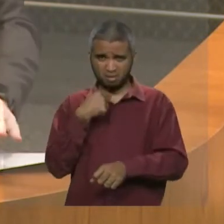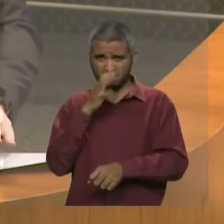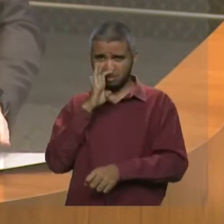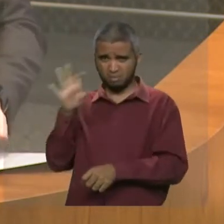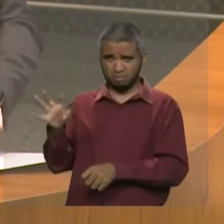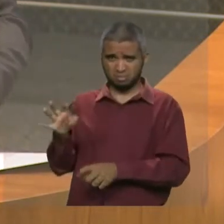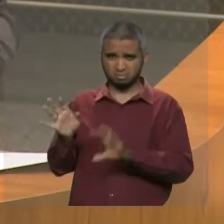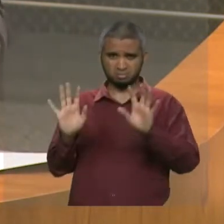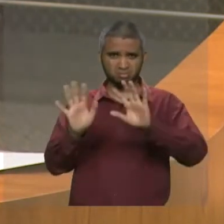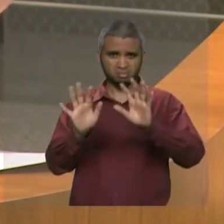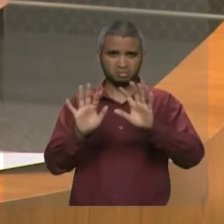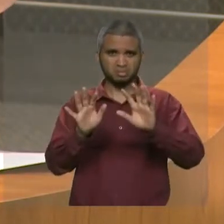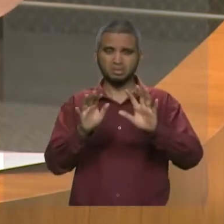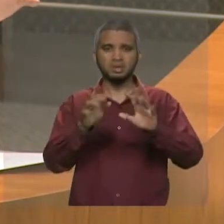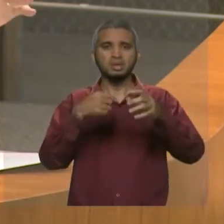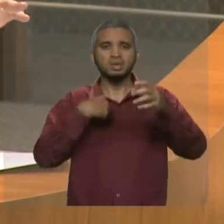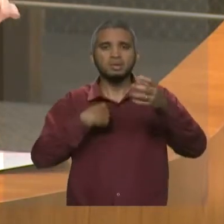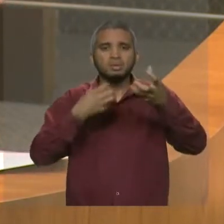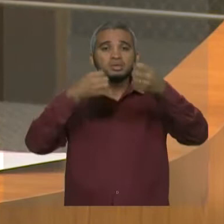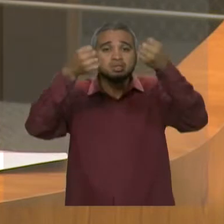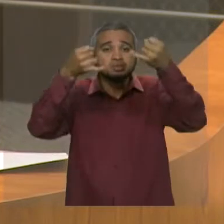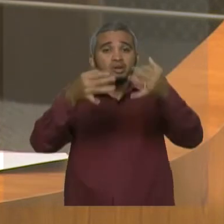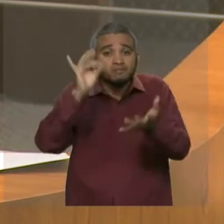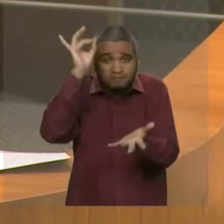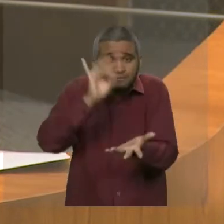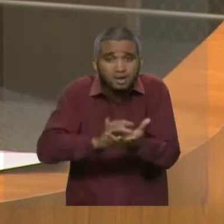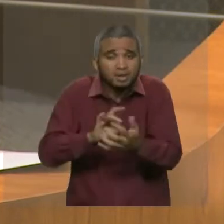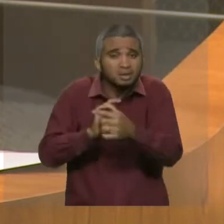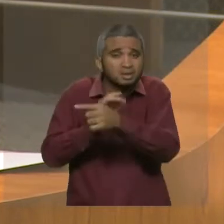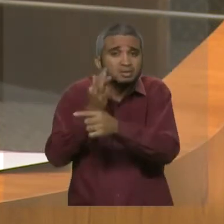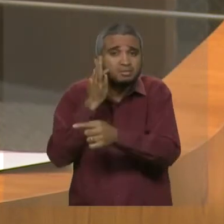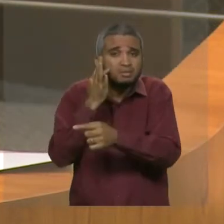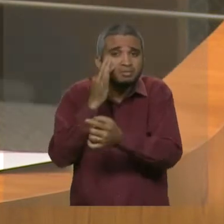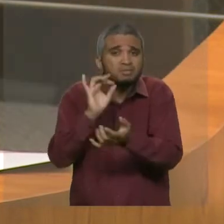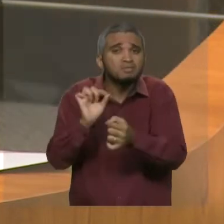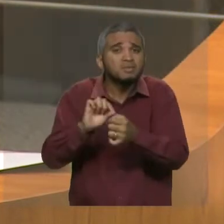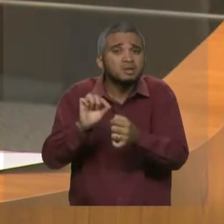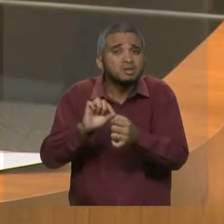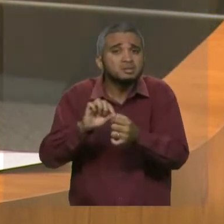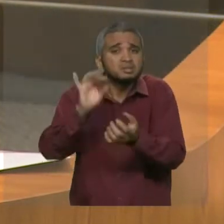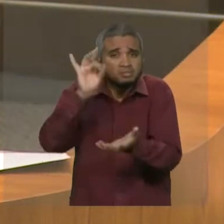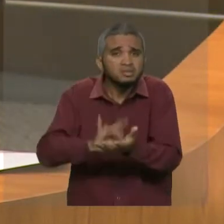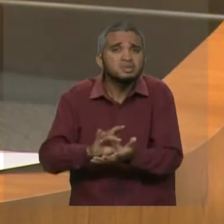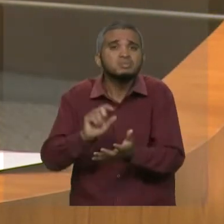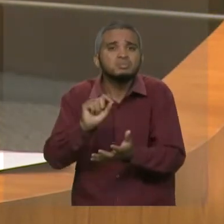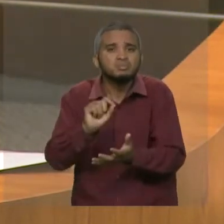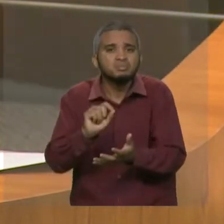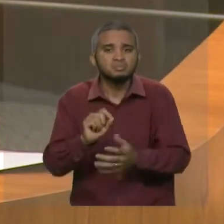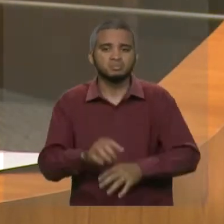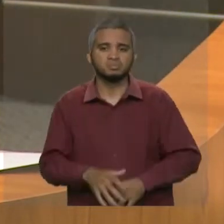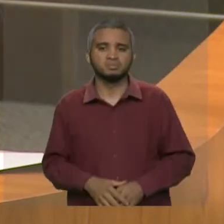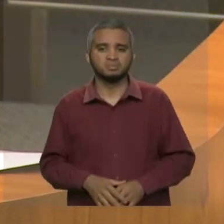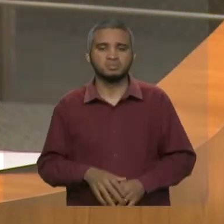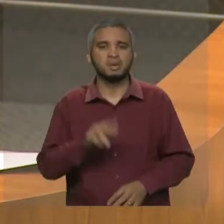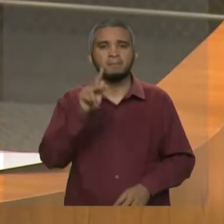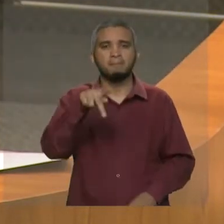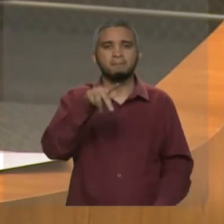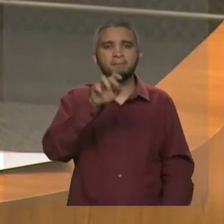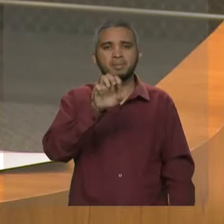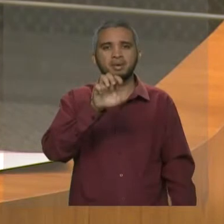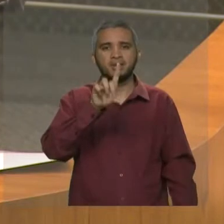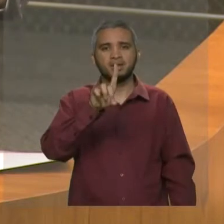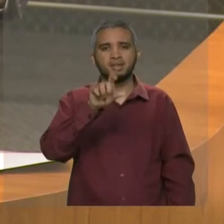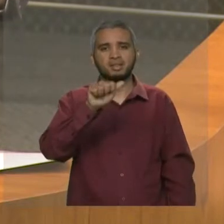pedalada? Ela é muito simples. O governo deveria colocar todo mês